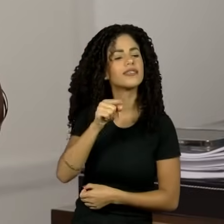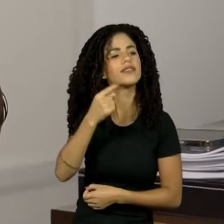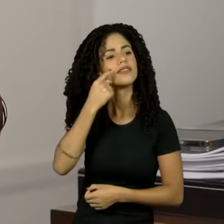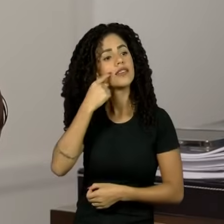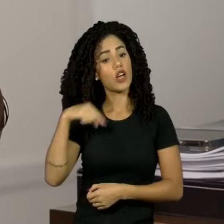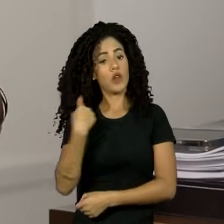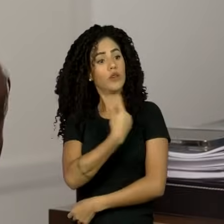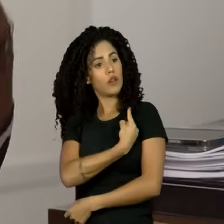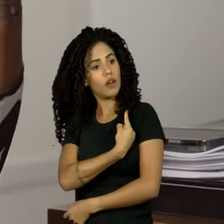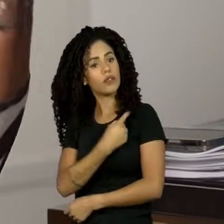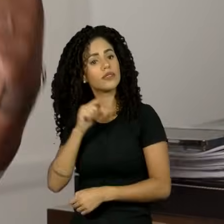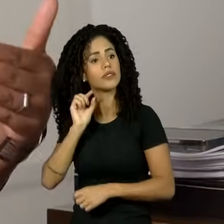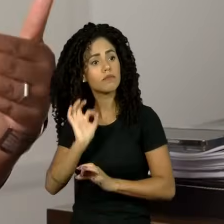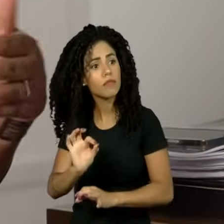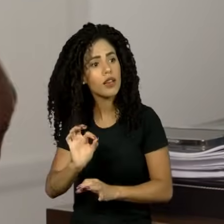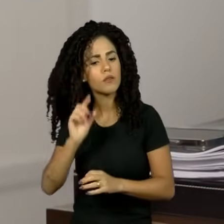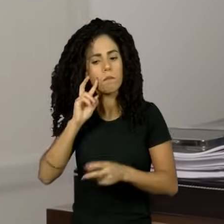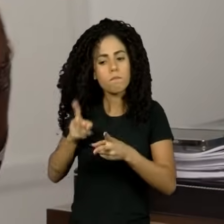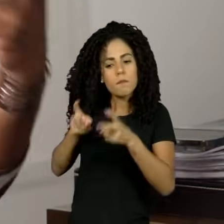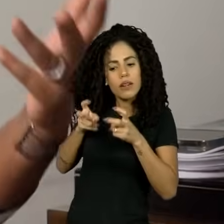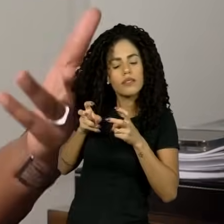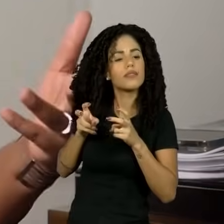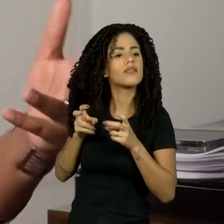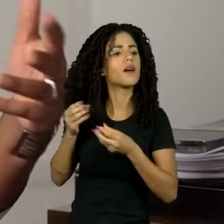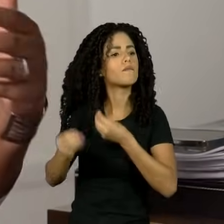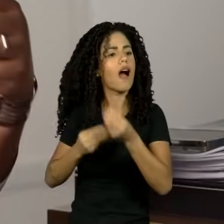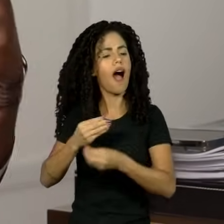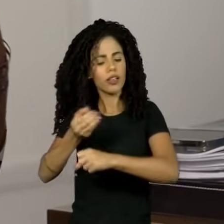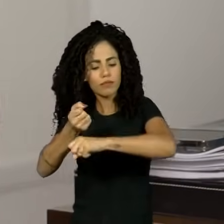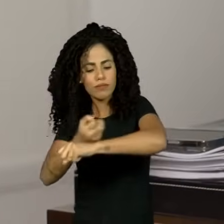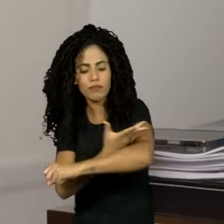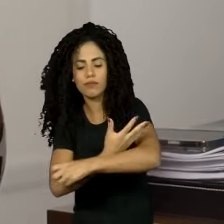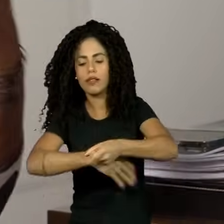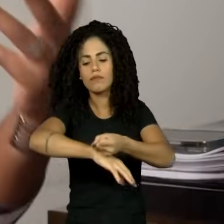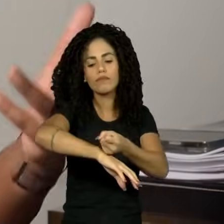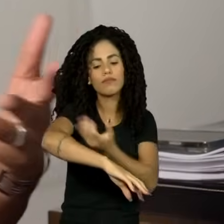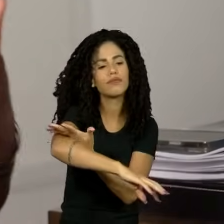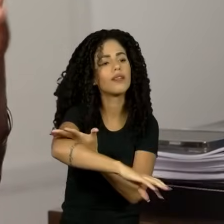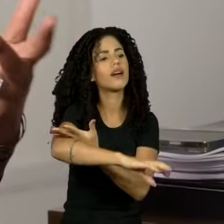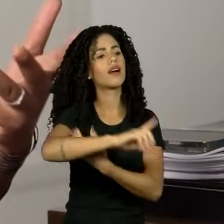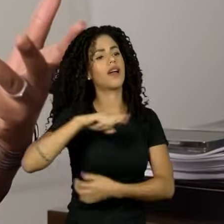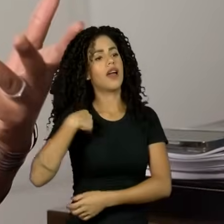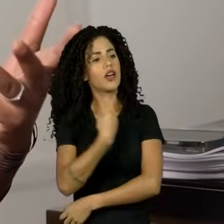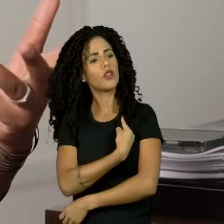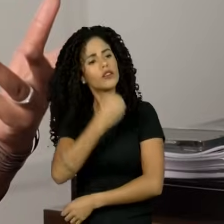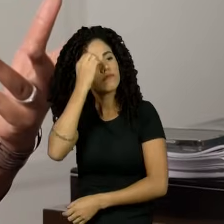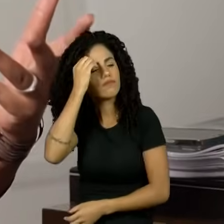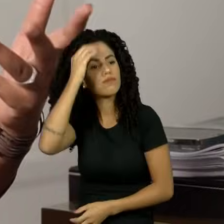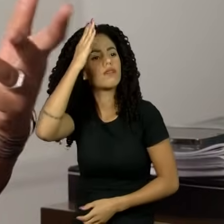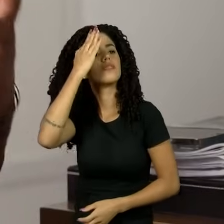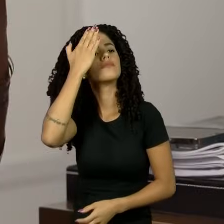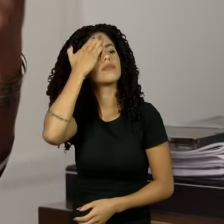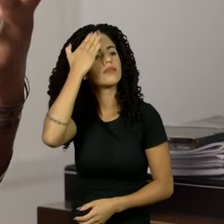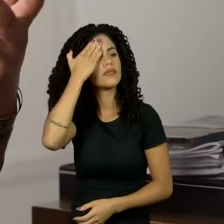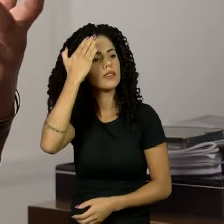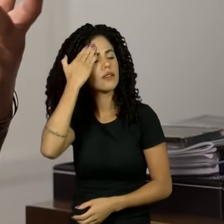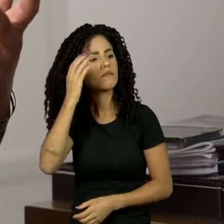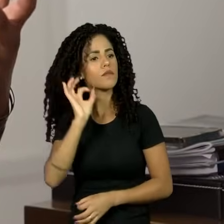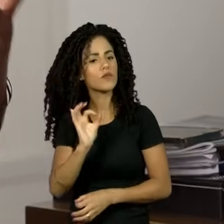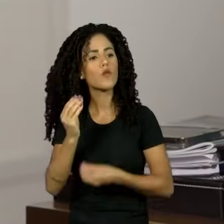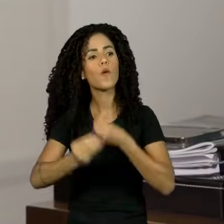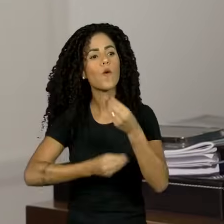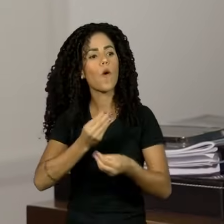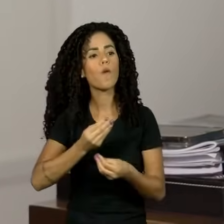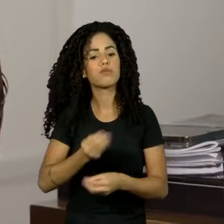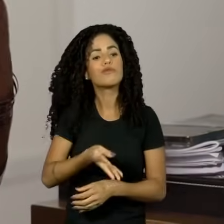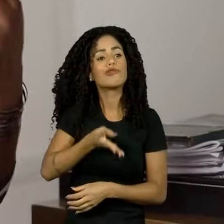estamos de fora, quando a gente vê o vídeo, a gente se emociona, a gente enxerga um reconhecimento, né, de Conceição Evaristo,